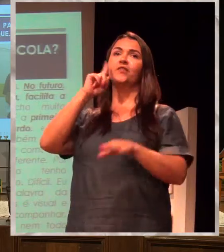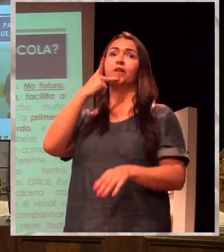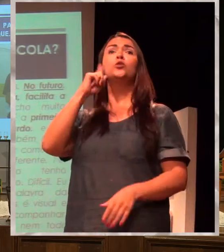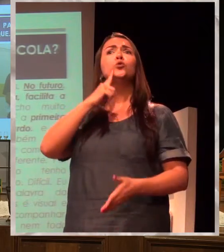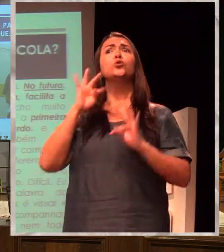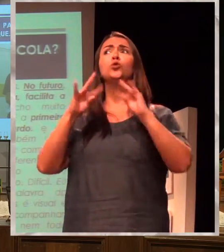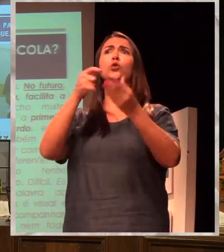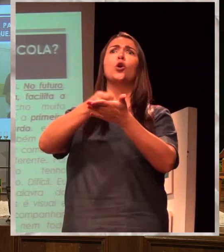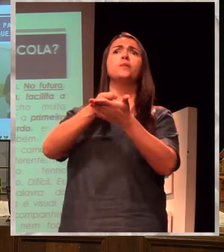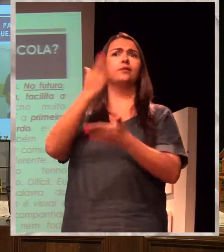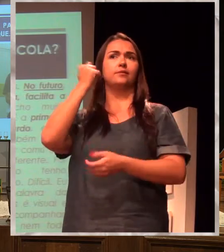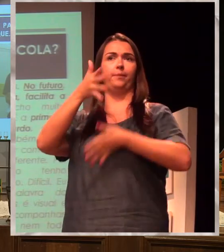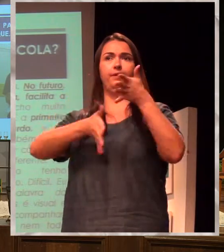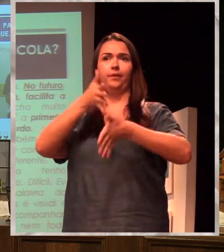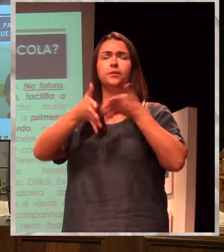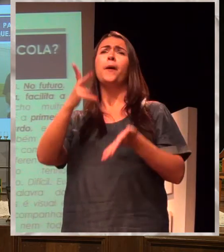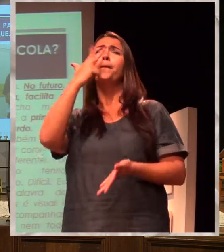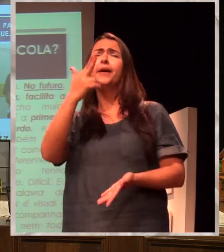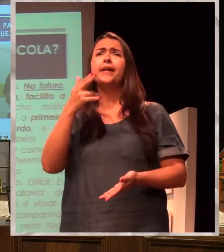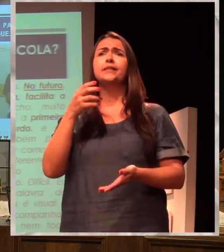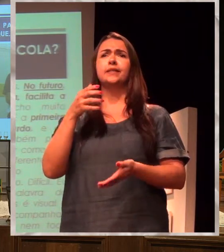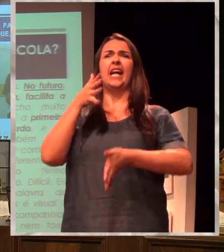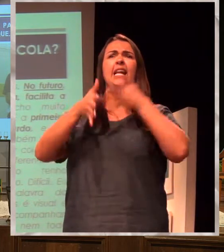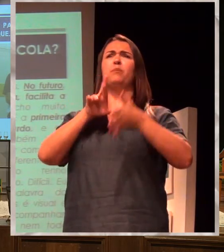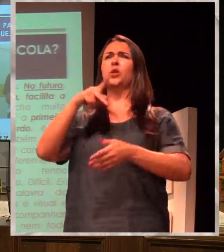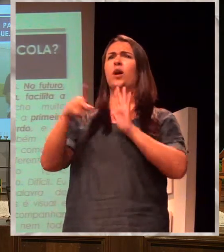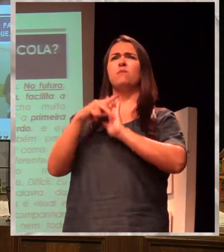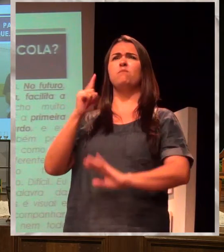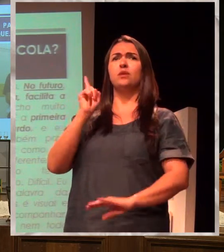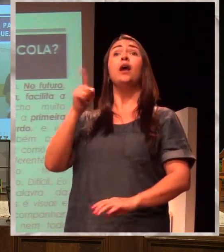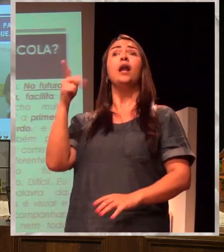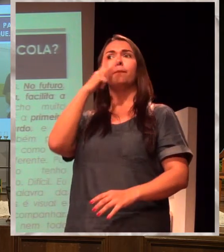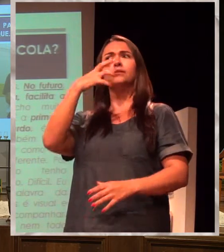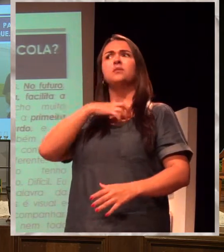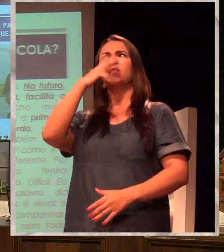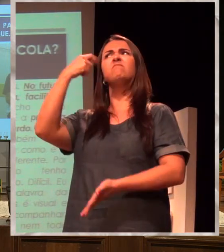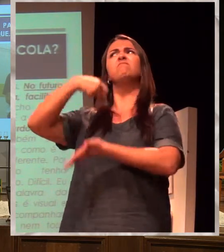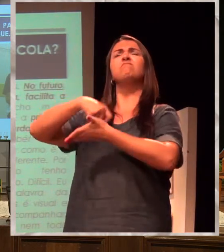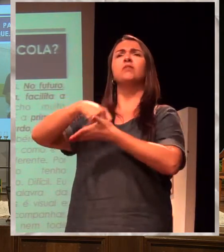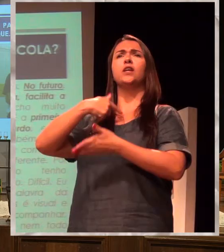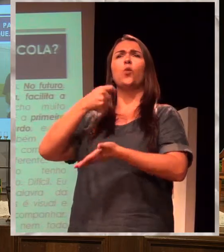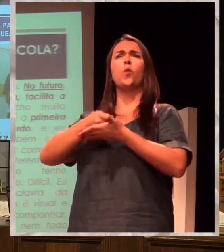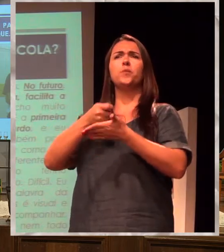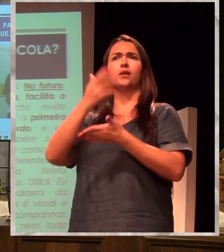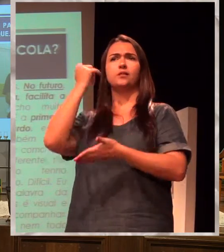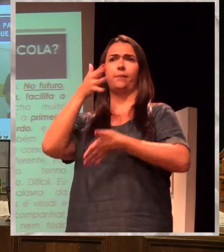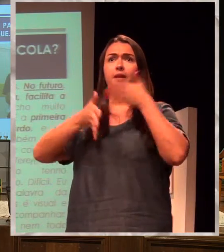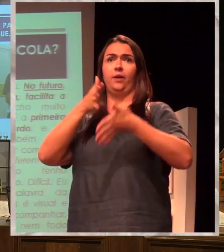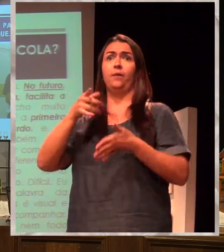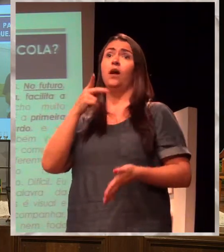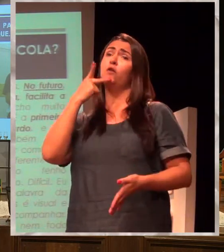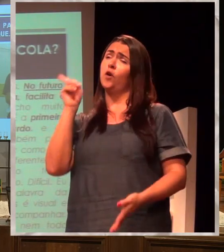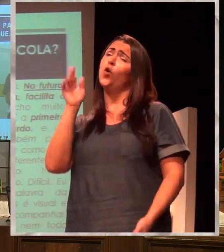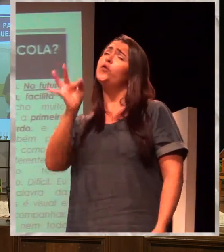saber Libras. É como se a Libras não fosse dele, ele se sente obrigado a saber, né? No futuro, a